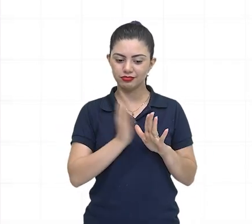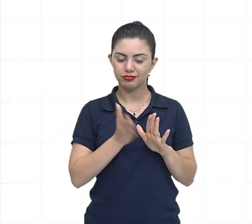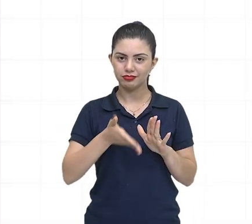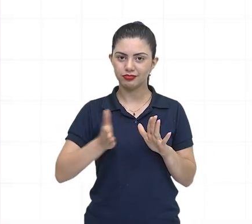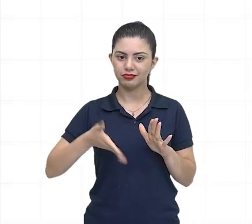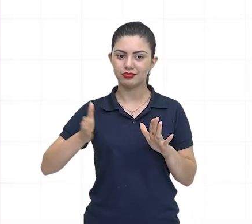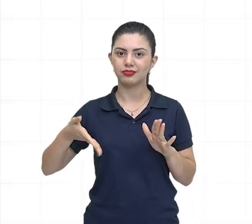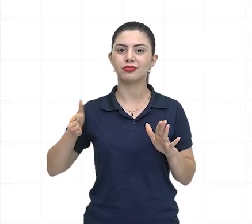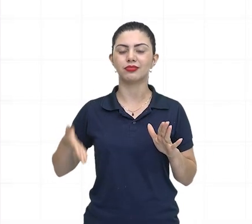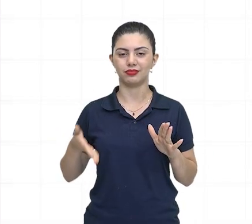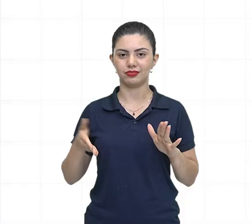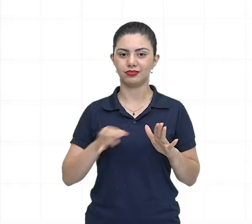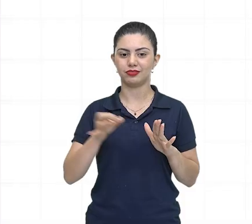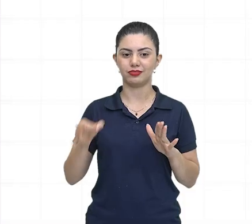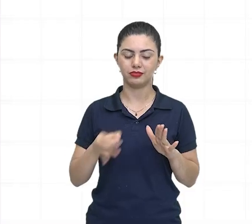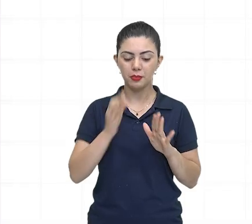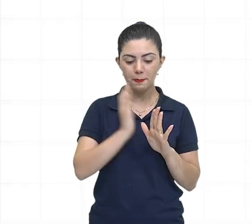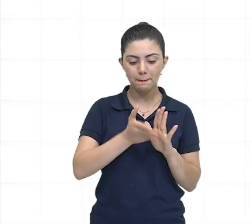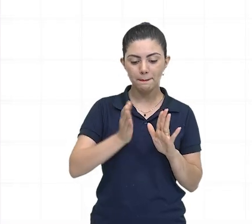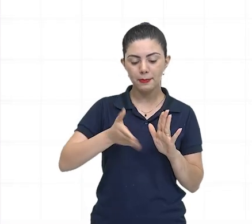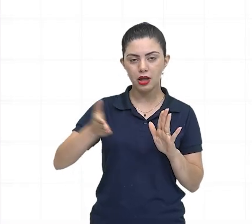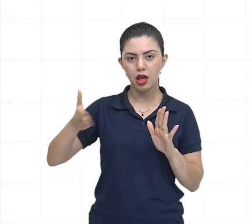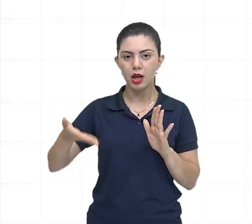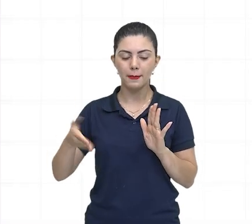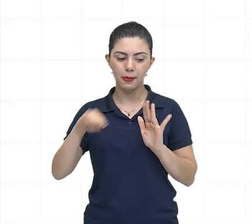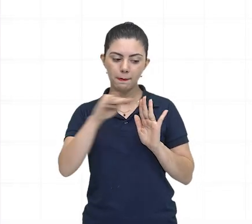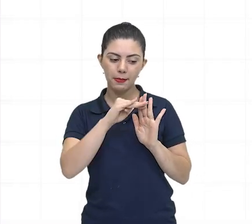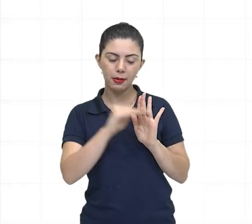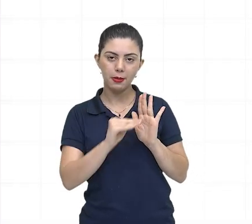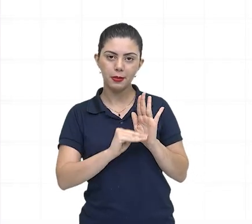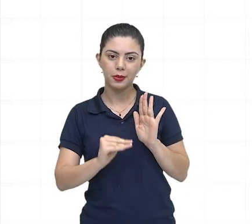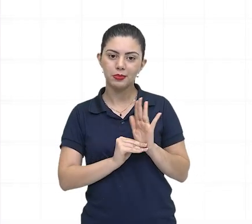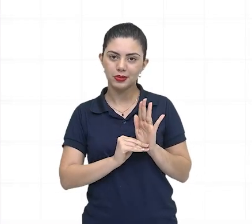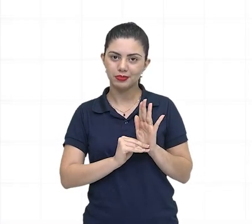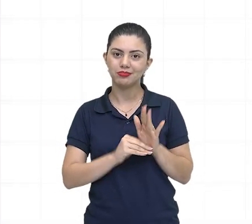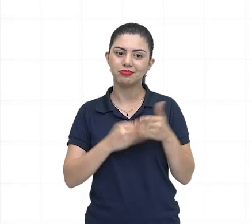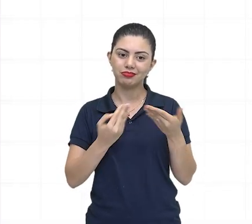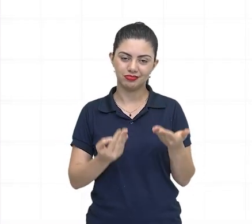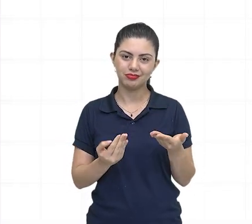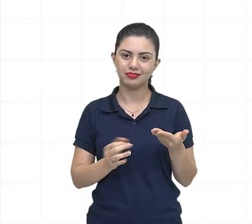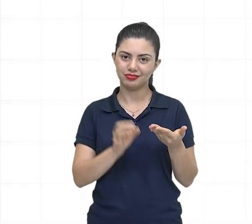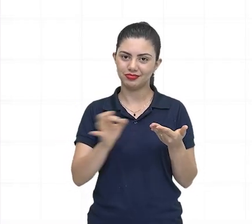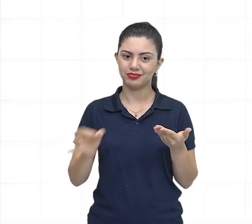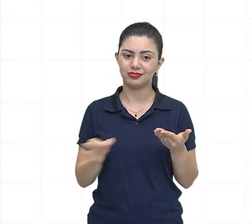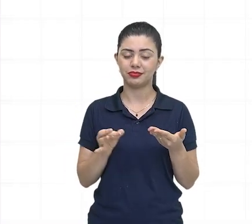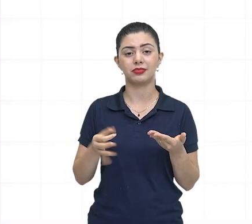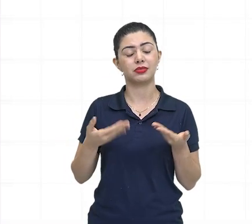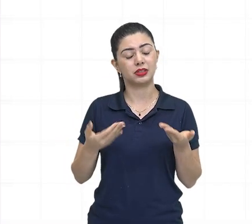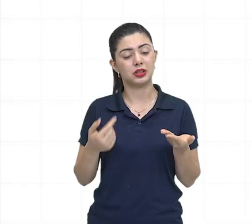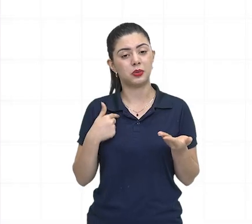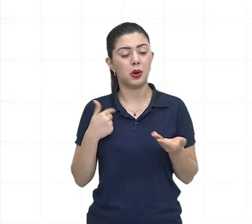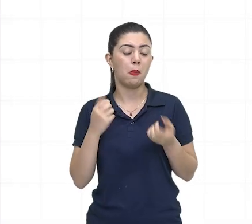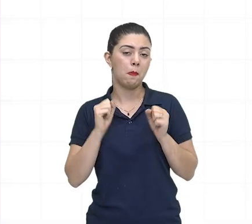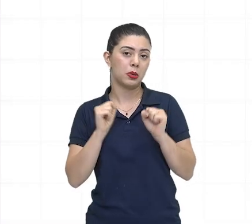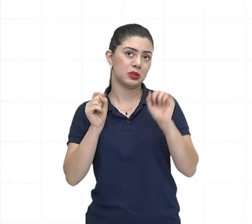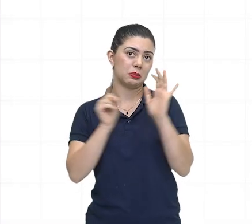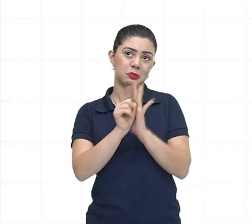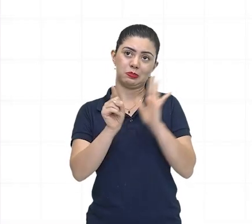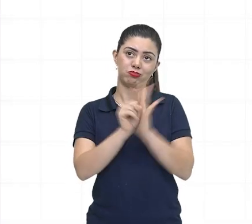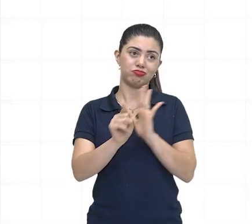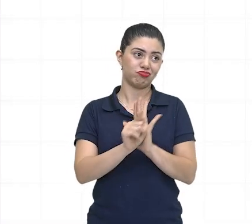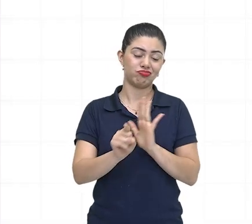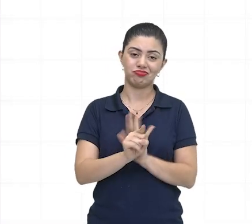ele, como esse conjunto de passo a passo, né, ele não deixa de ser um algoritmo, eu posso sair